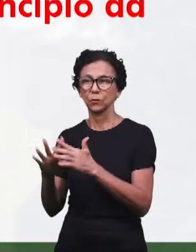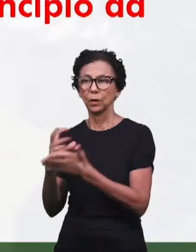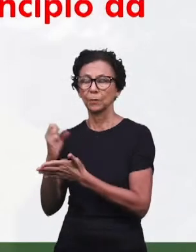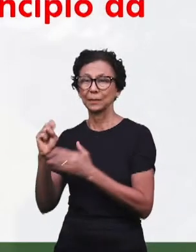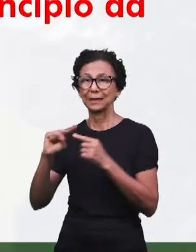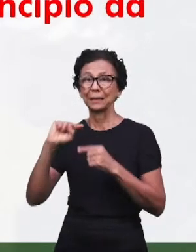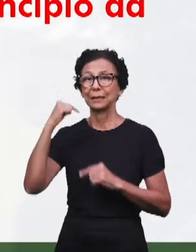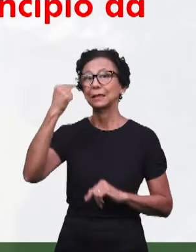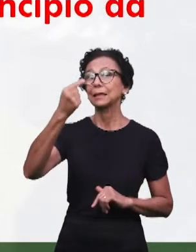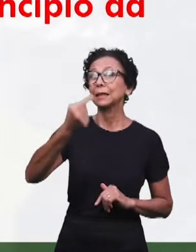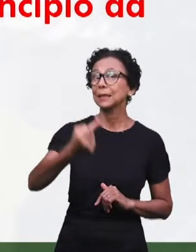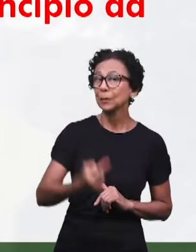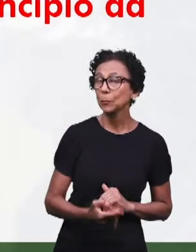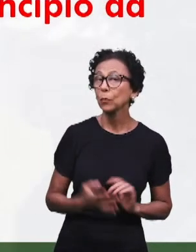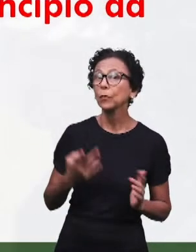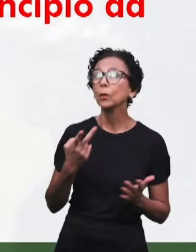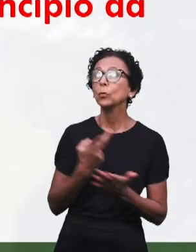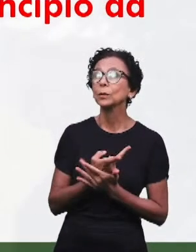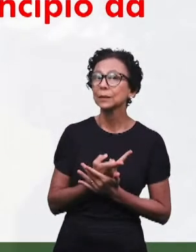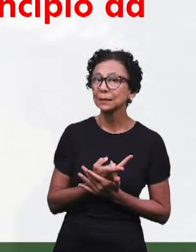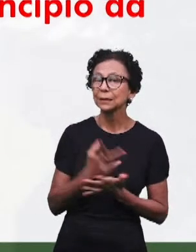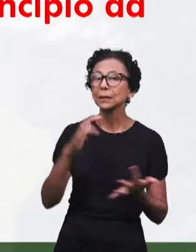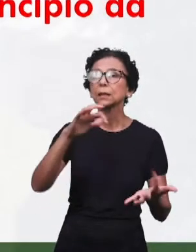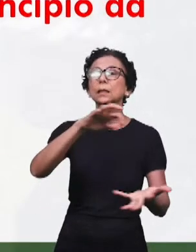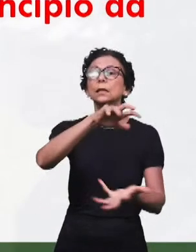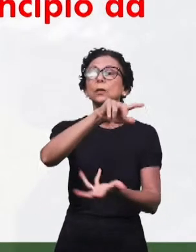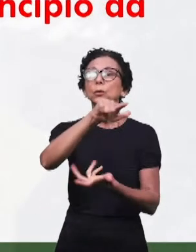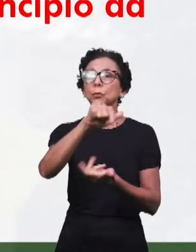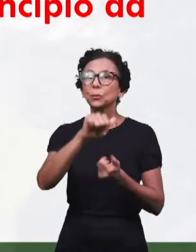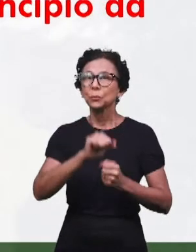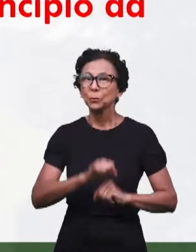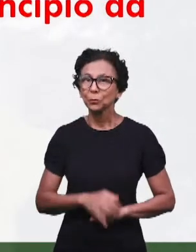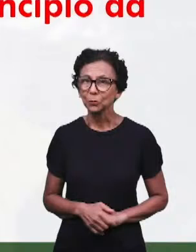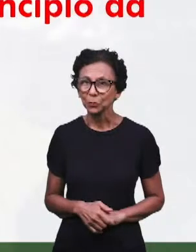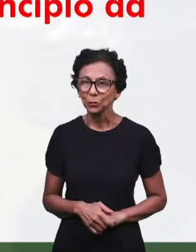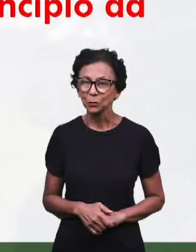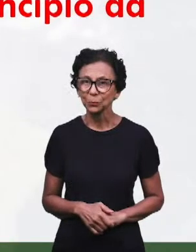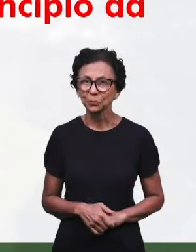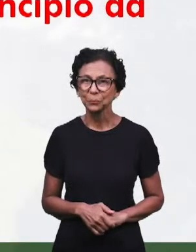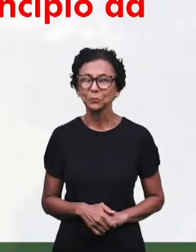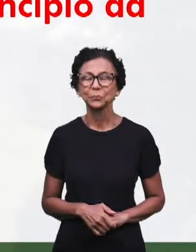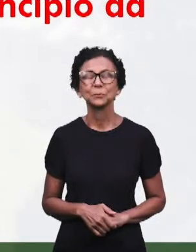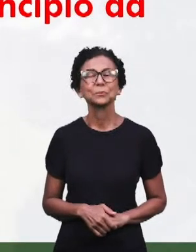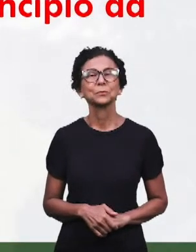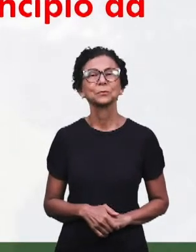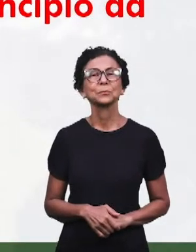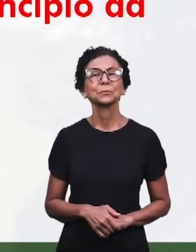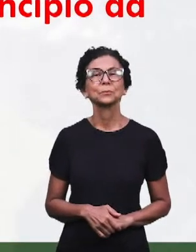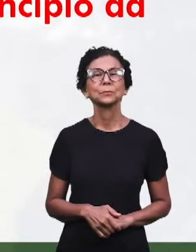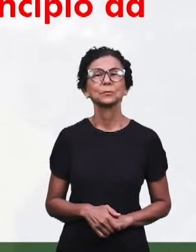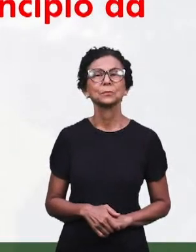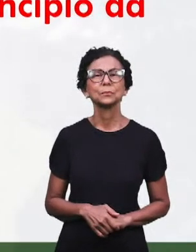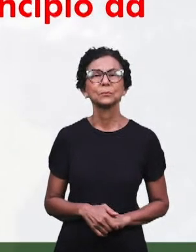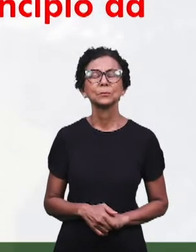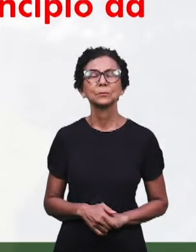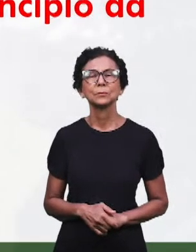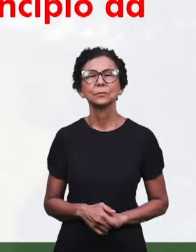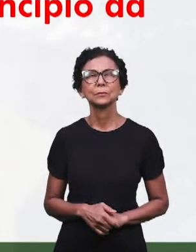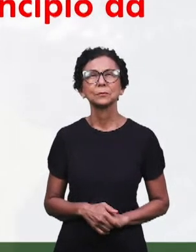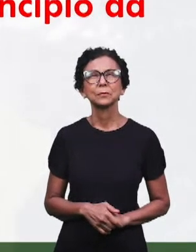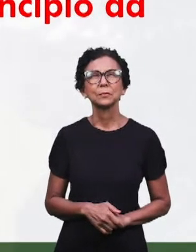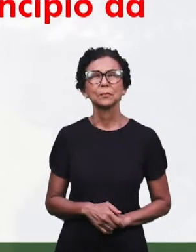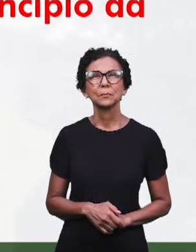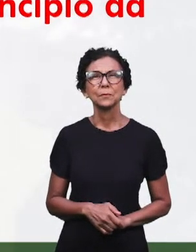vividos pelo mundo. Aí vem vem agora a pergunta: qual a expressão-chave para esse